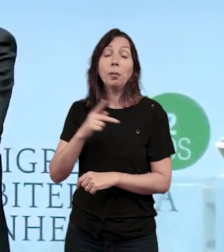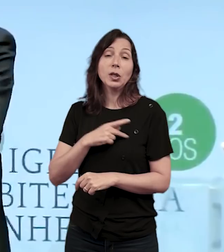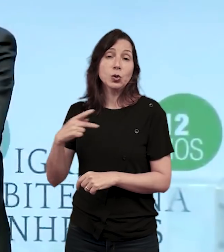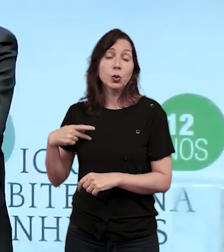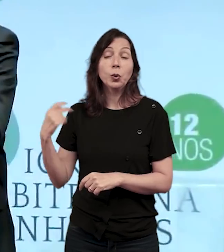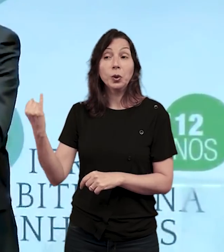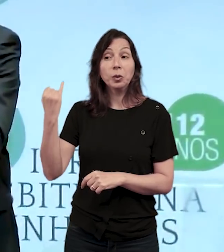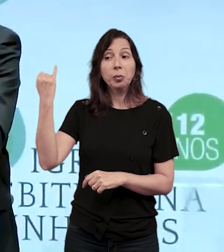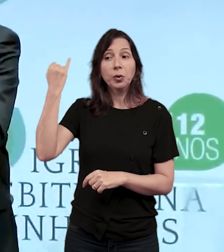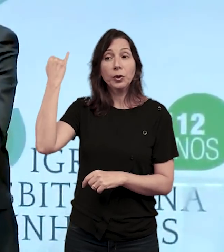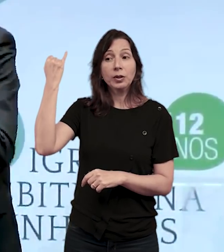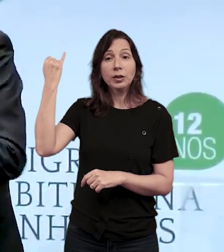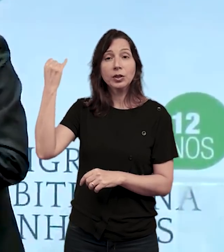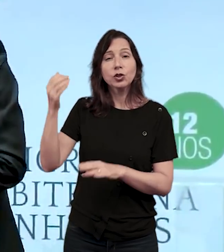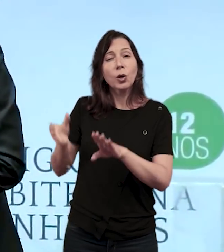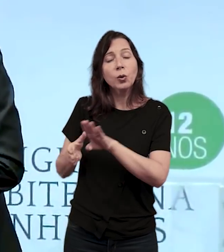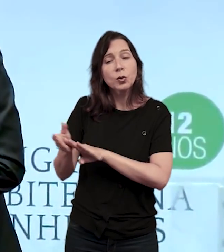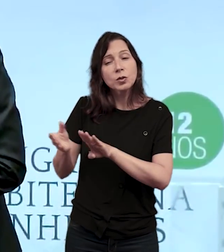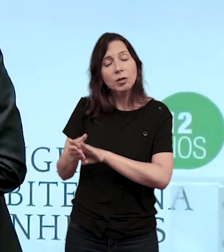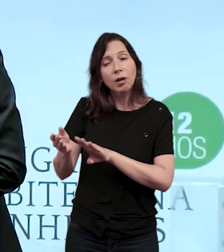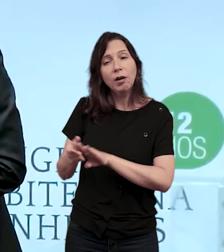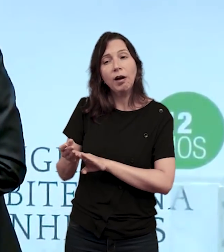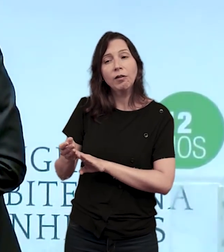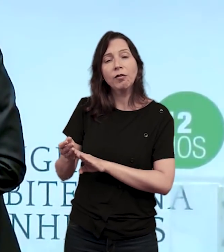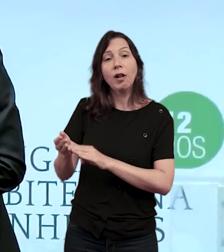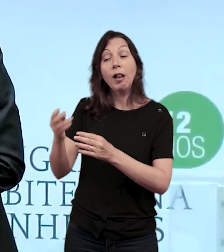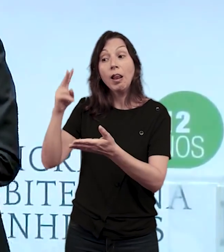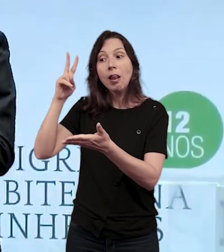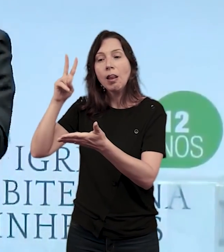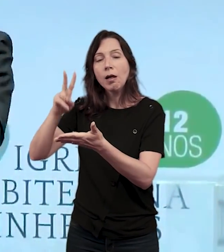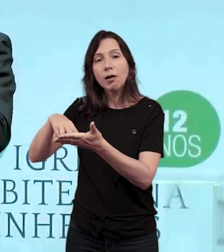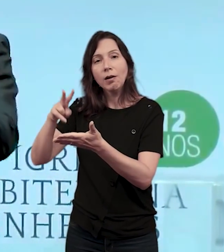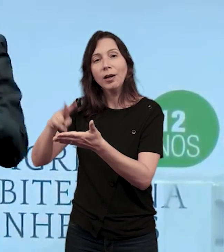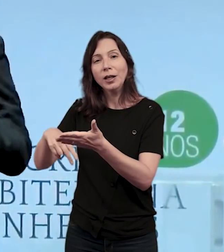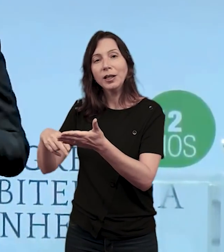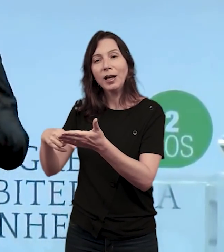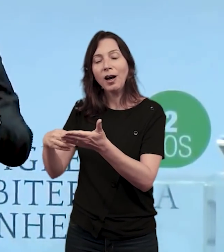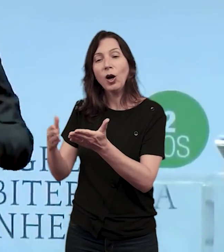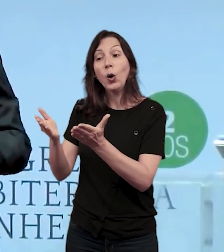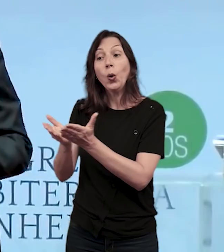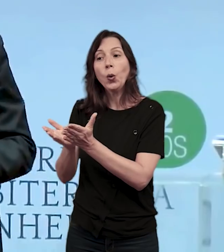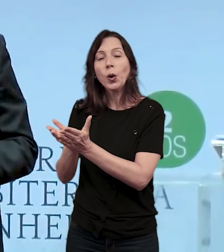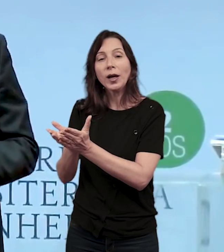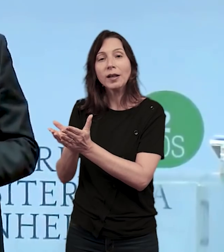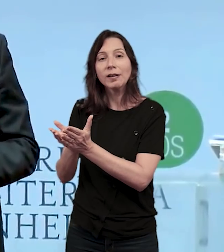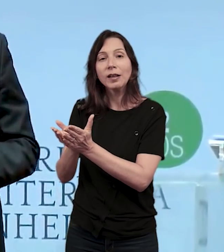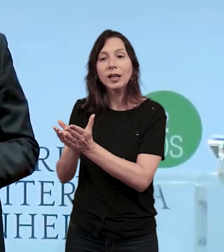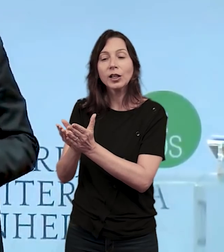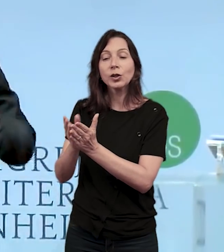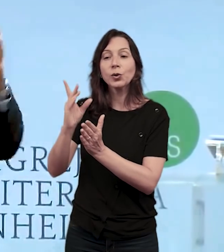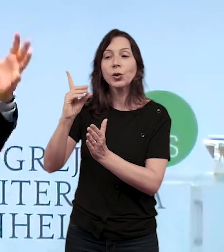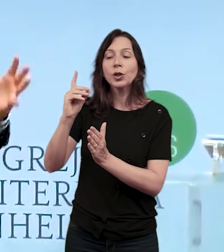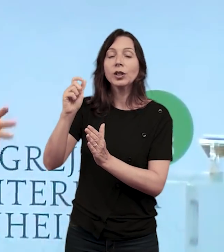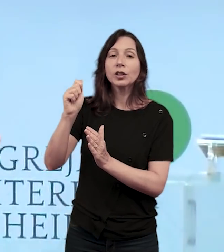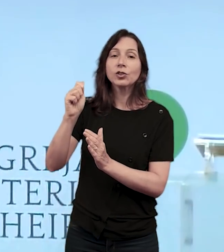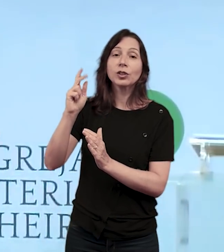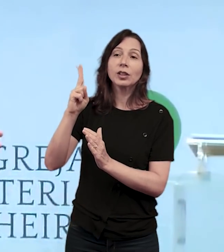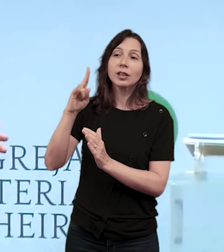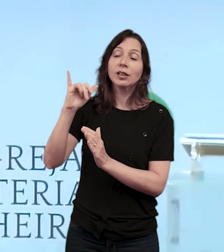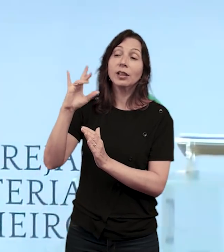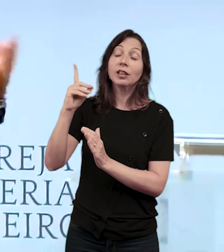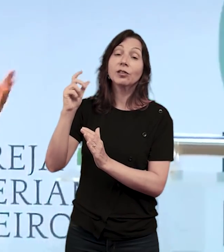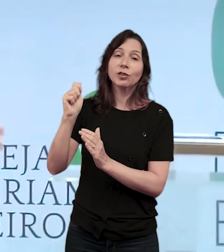disse: leia o diário de David Brainerd. Esse moço morreu com 29 anos, de